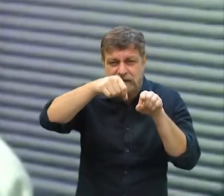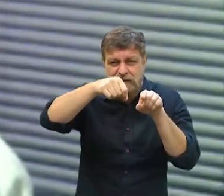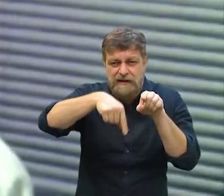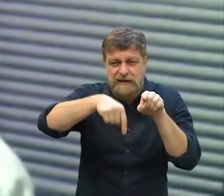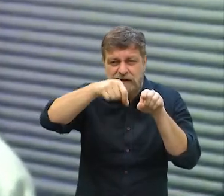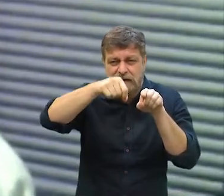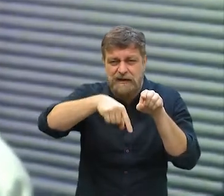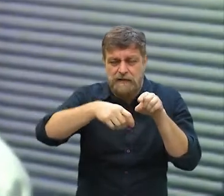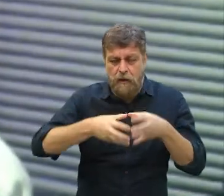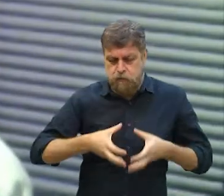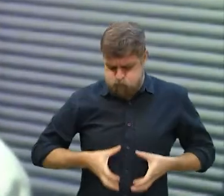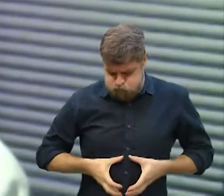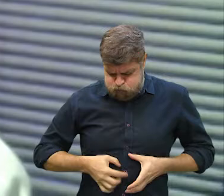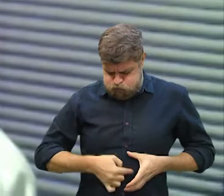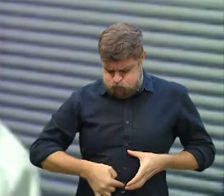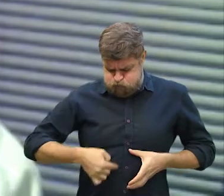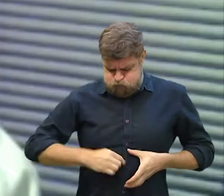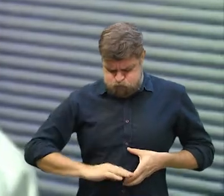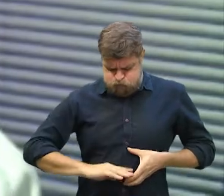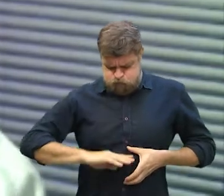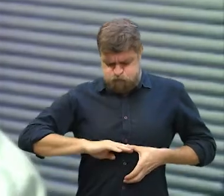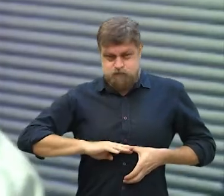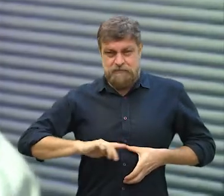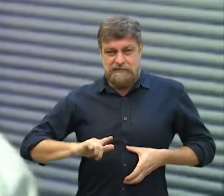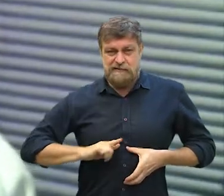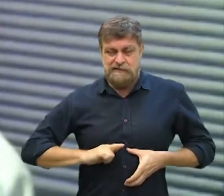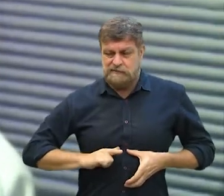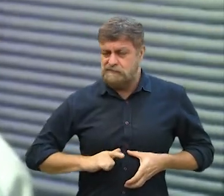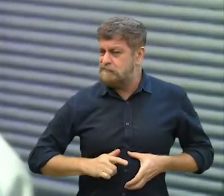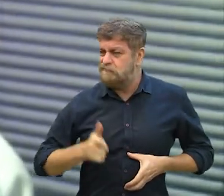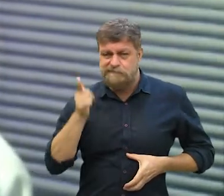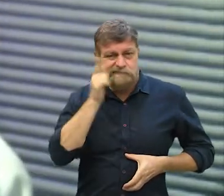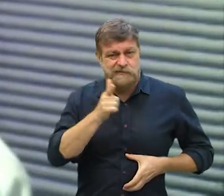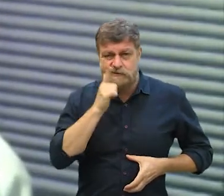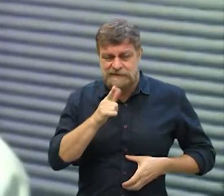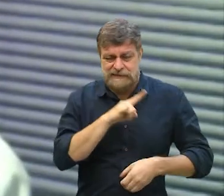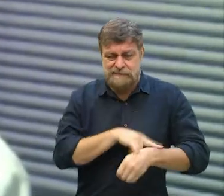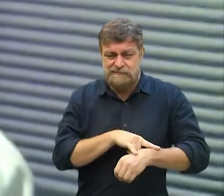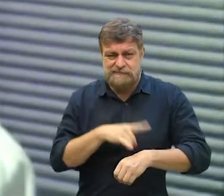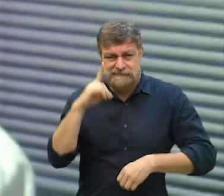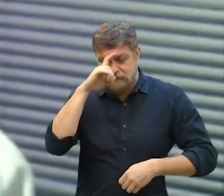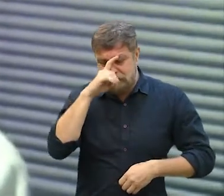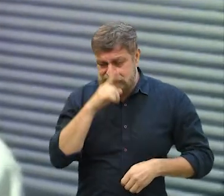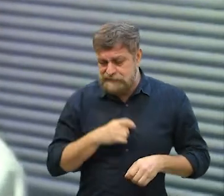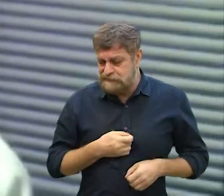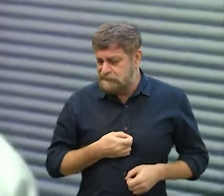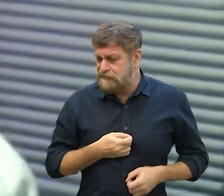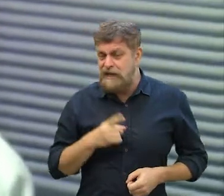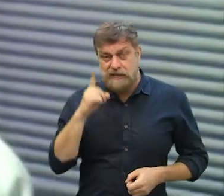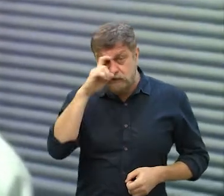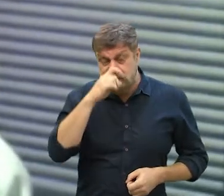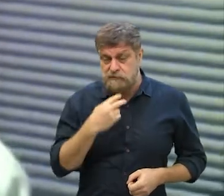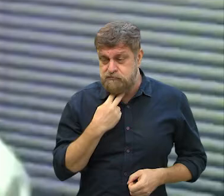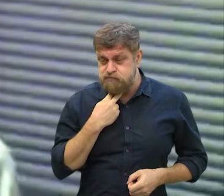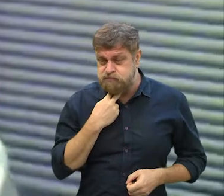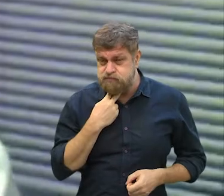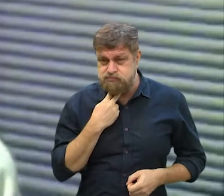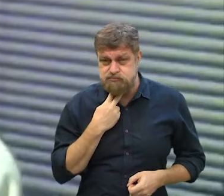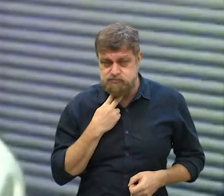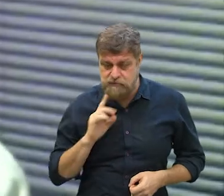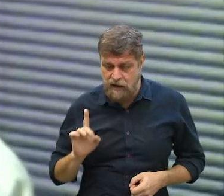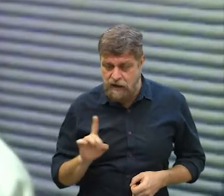que não esvazia totalmente a bexiga, ou às vezes leva até uma retenção urinária, o sujeito trava, não consegue esvaziar, aí vai